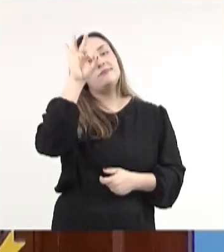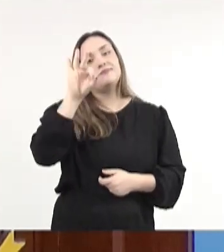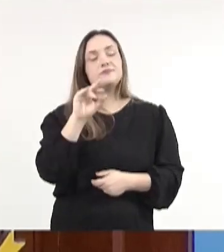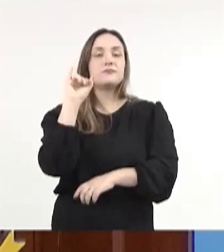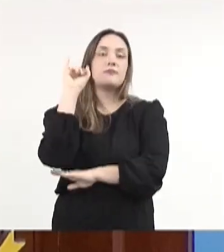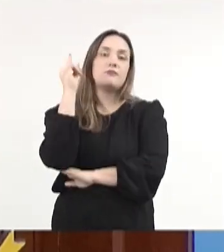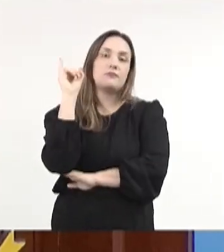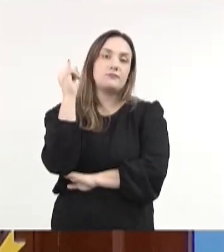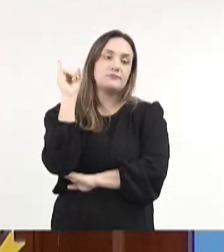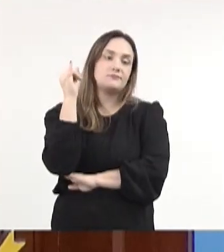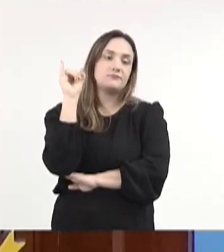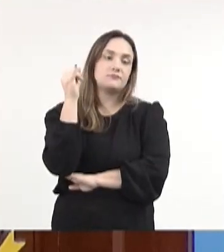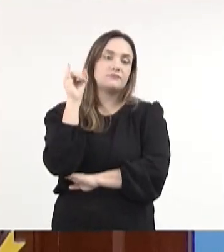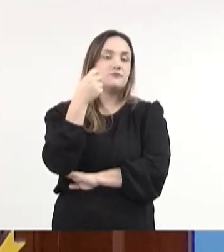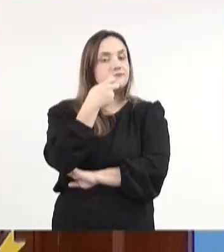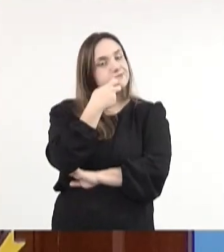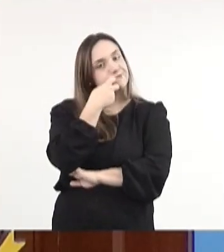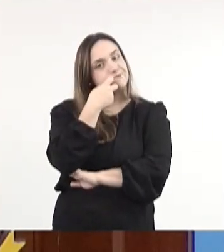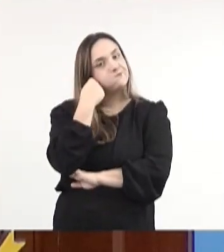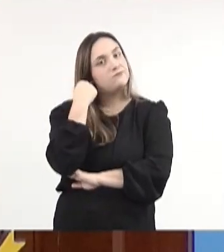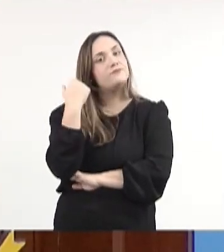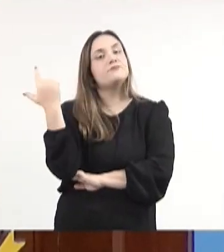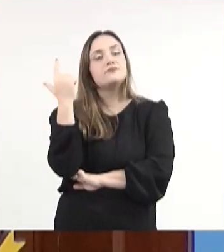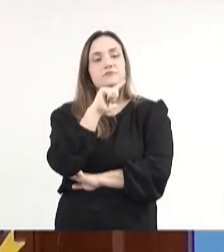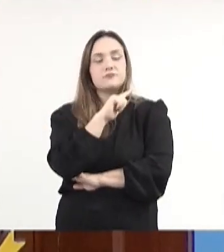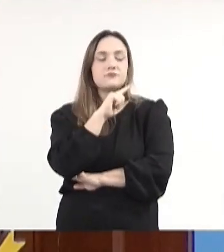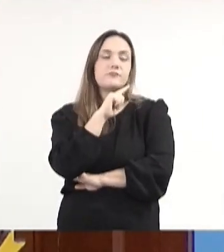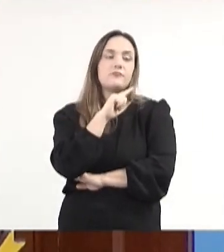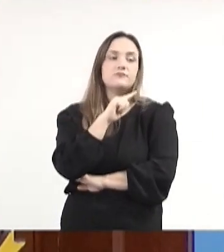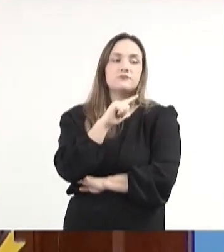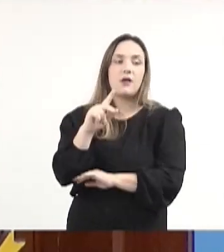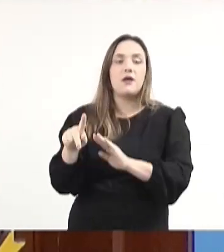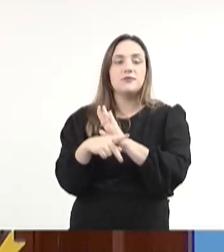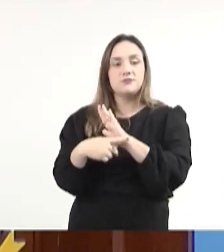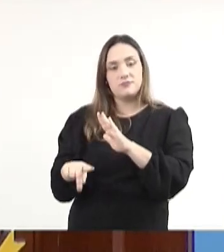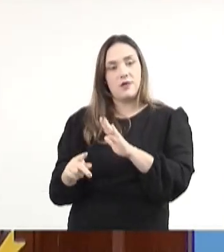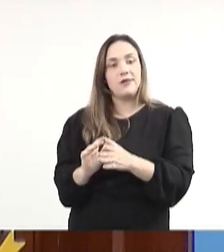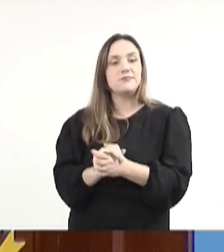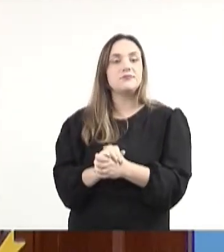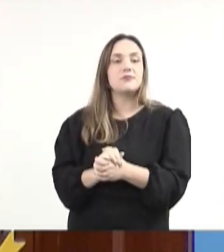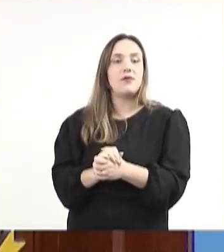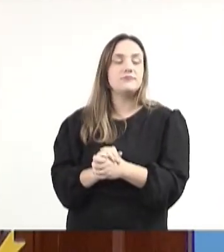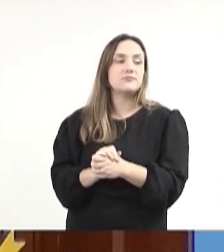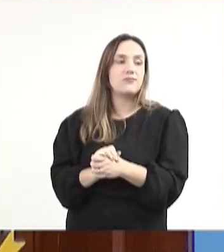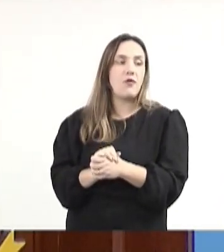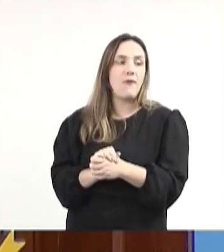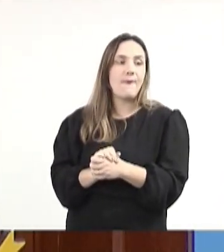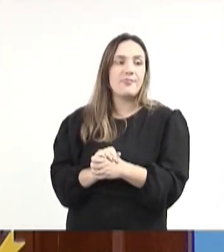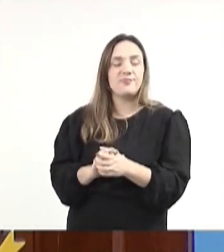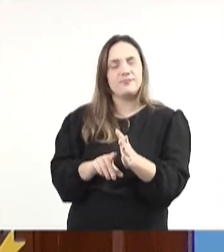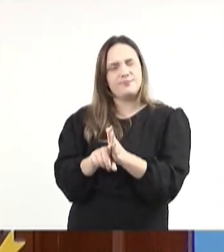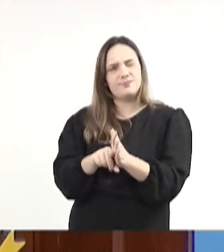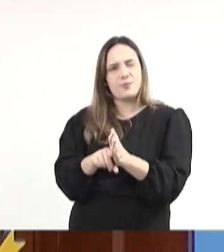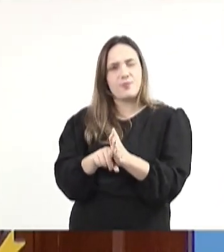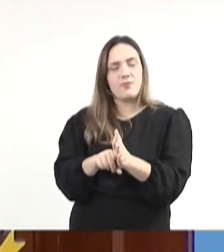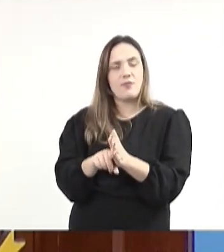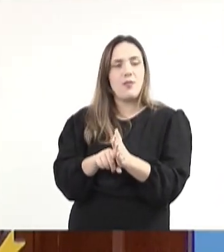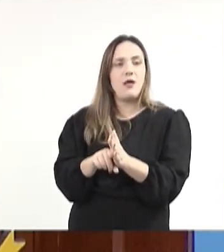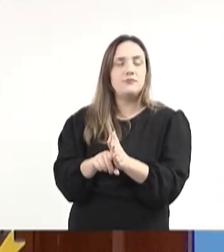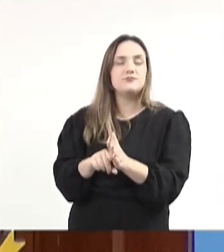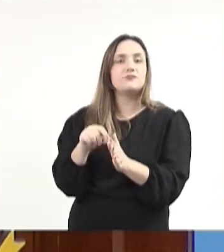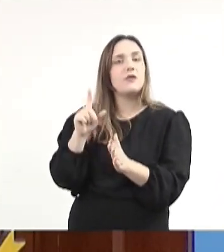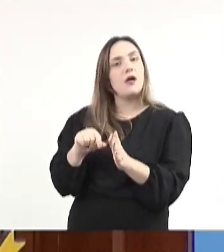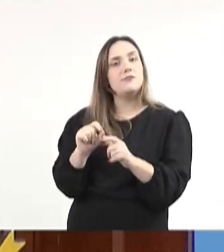dos impostos arrecadados das operações realizadas internas ou de